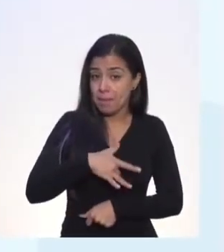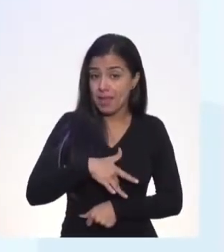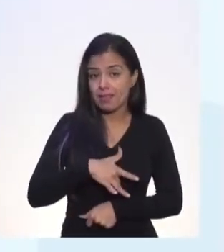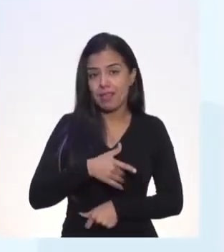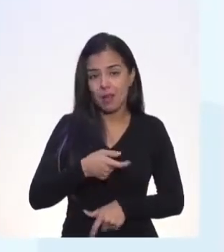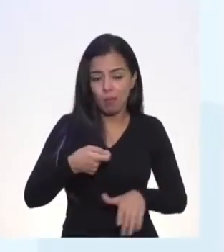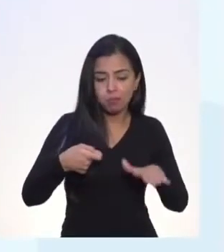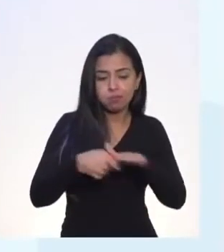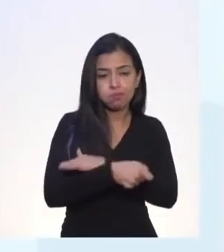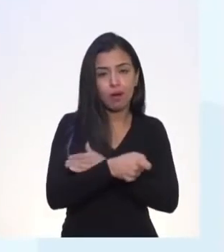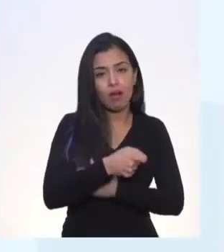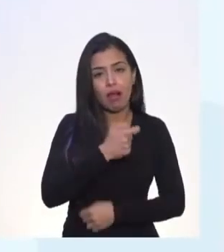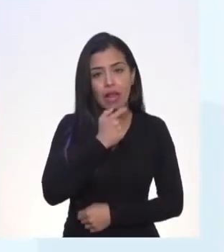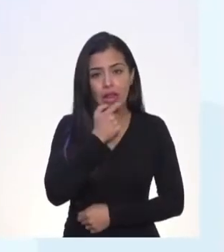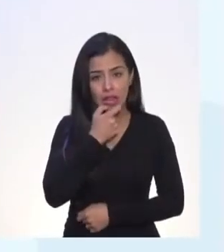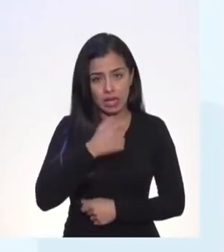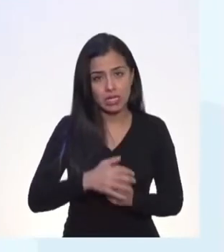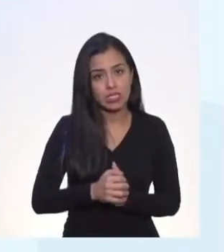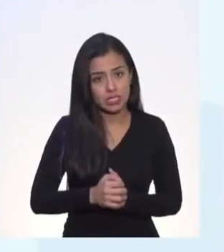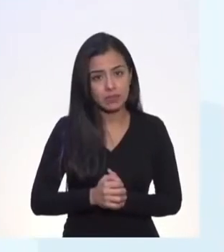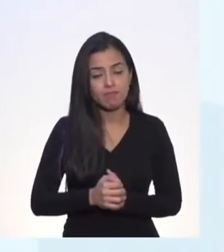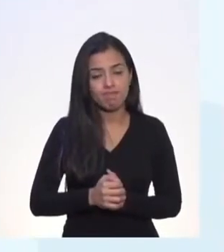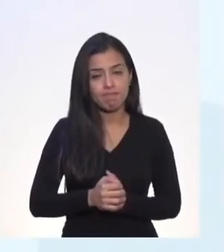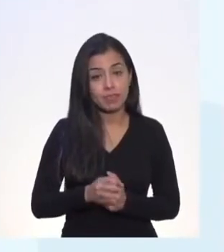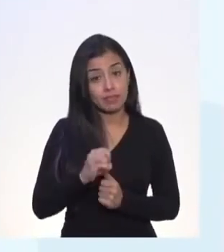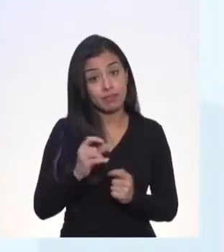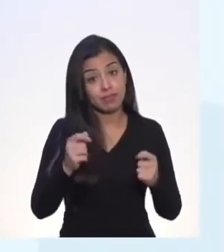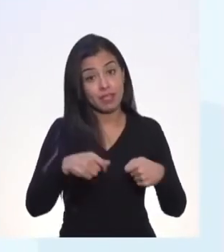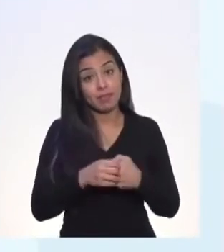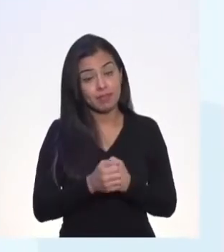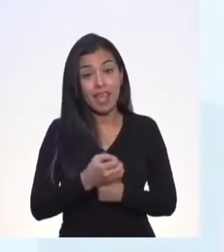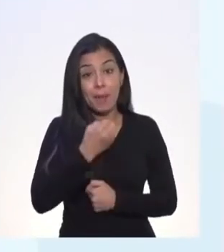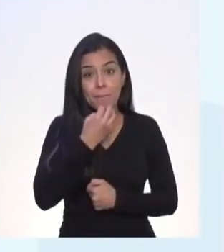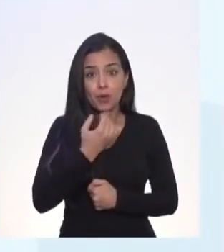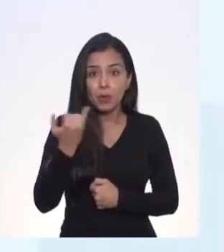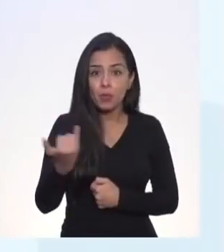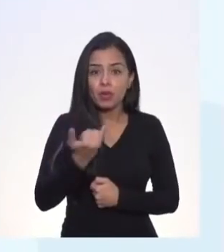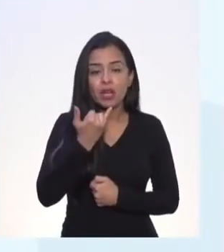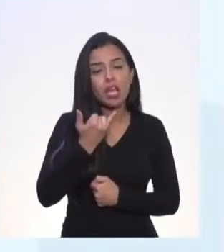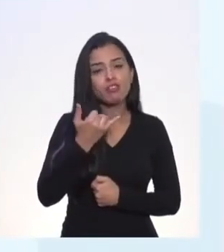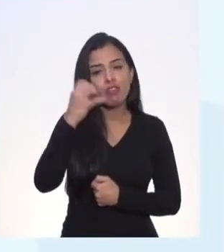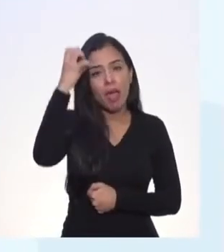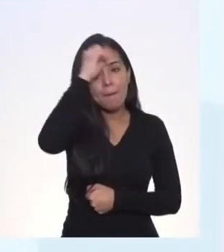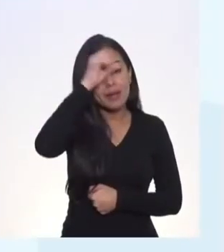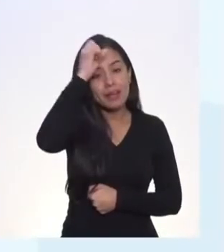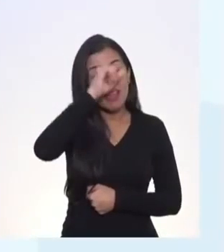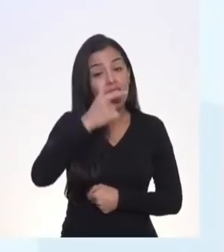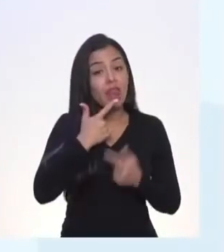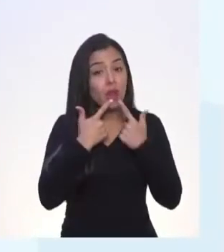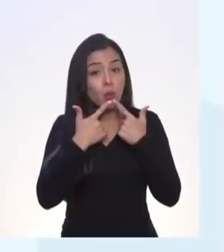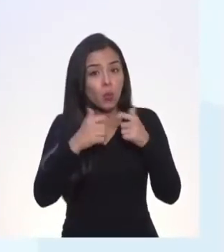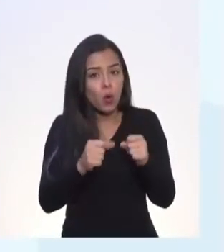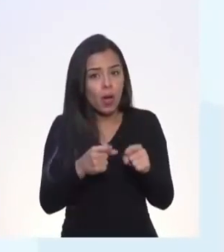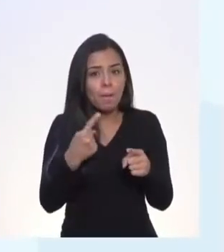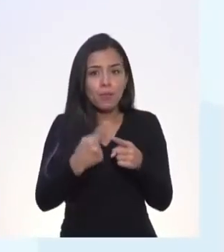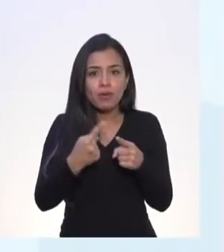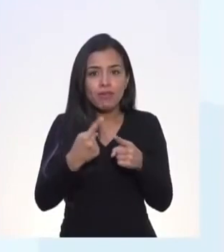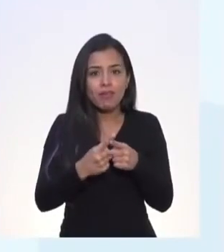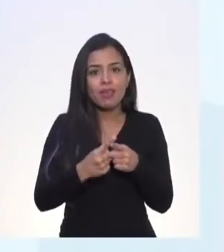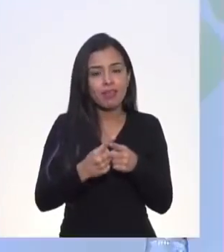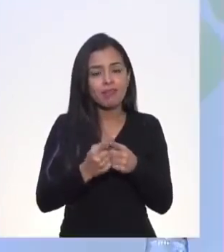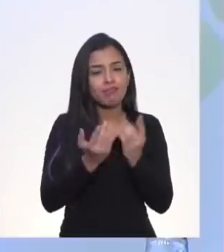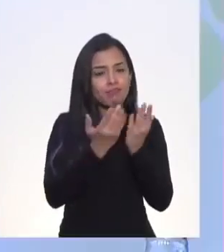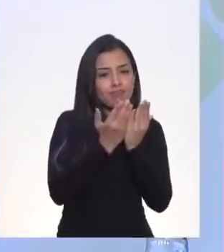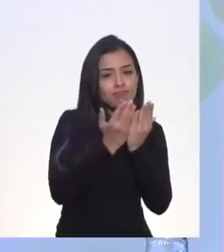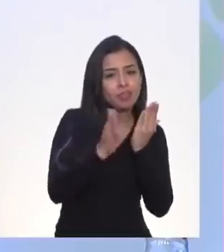possível. É sempre bom aprender outras línguas, isso pode abrir portas. Ô,